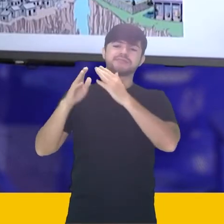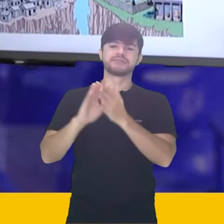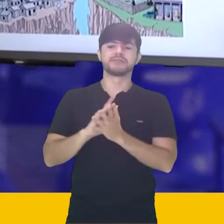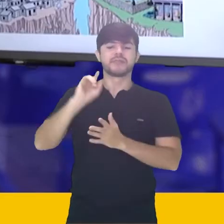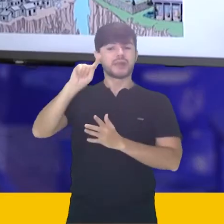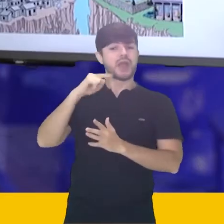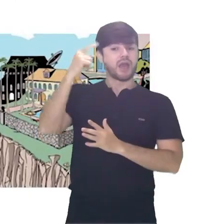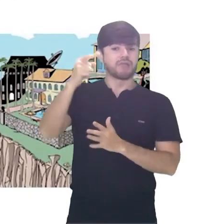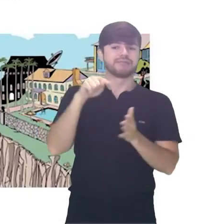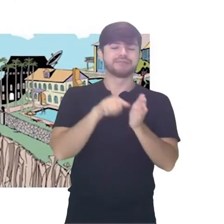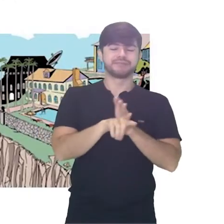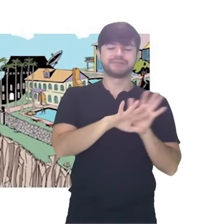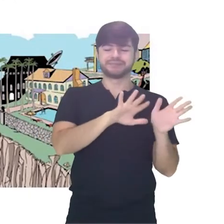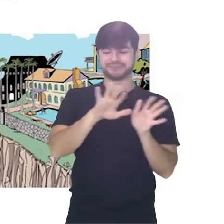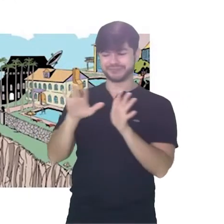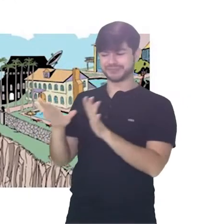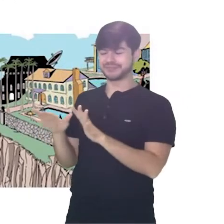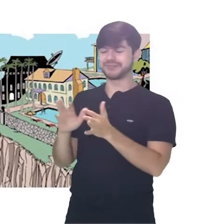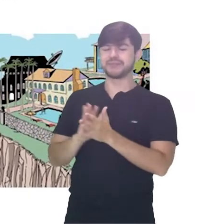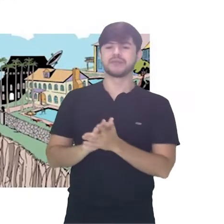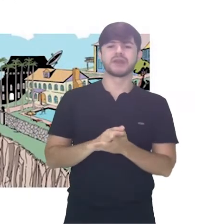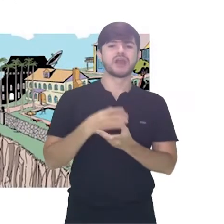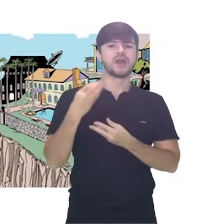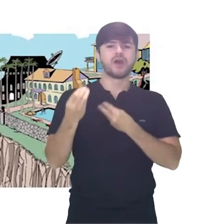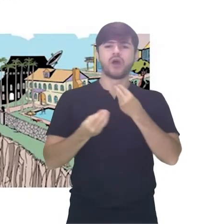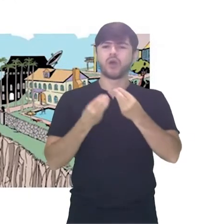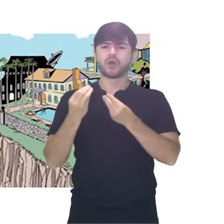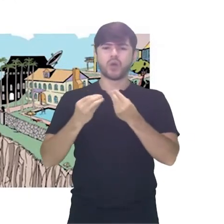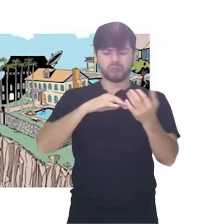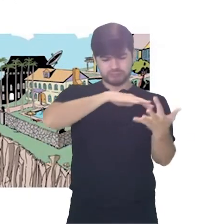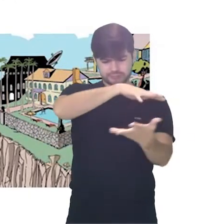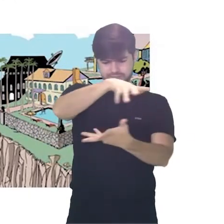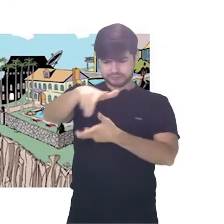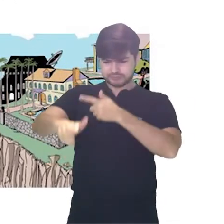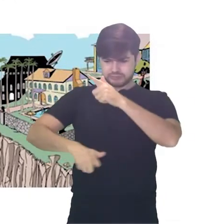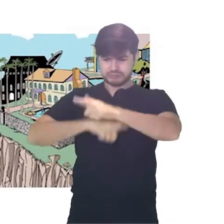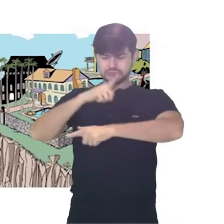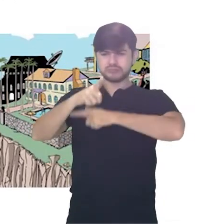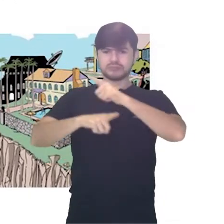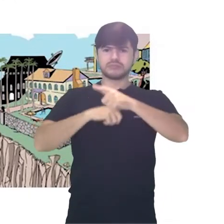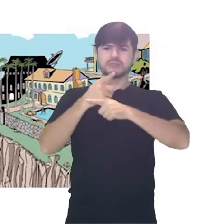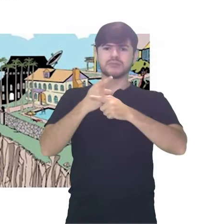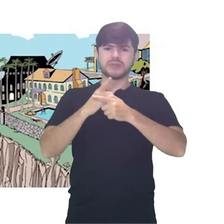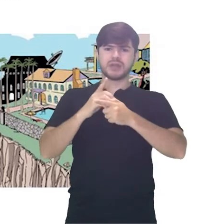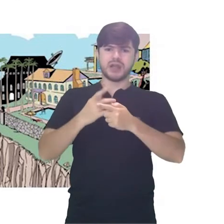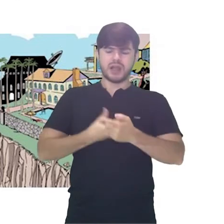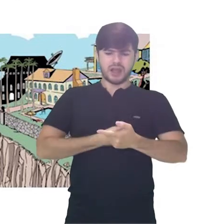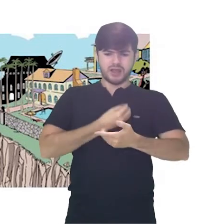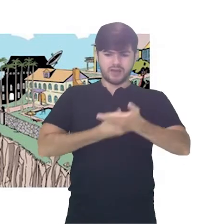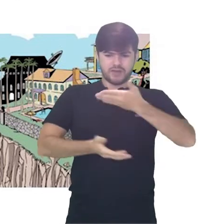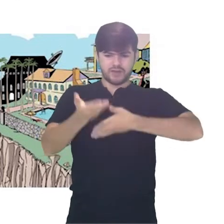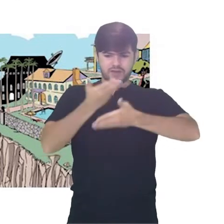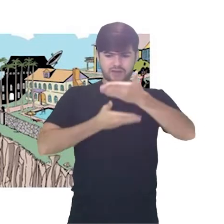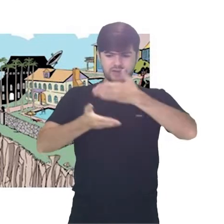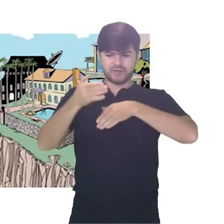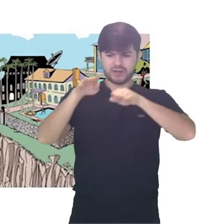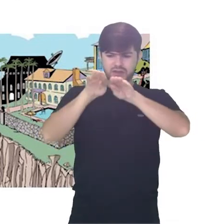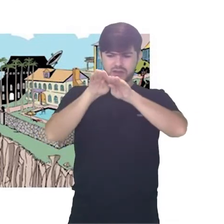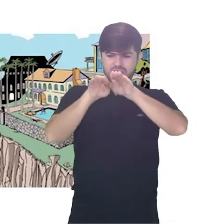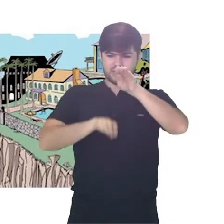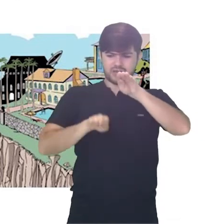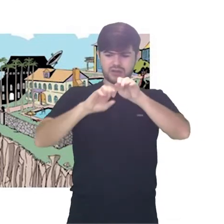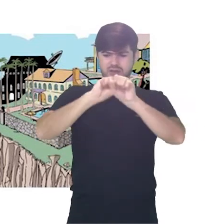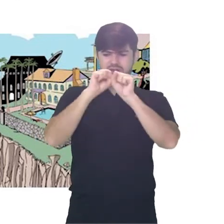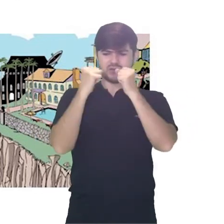Próxima pergunta, né? A gente tem como o fenômeno da globalização se relaciona com a desigualdade social. Para fechar esse ponto, eu gostaria que